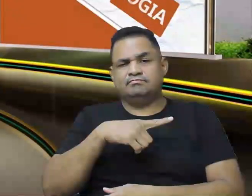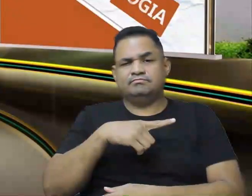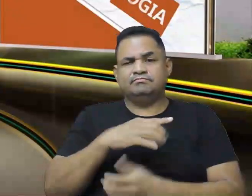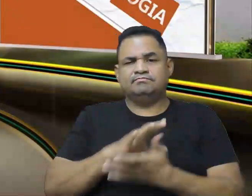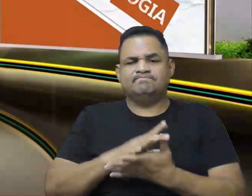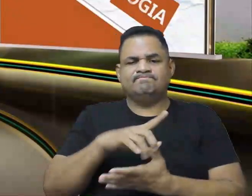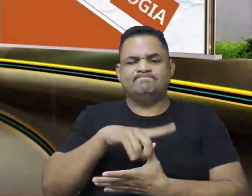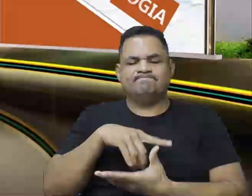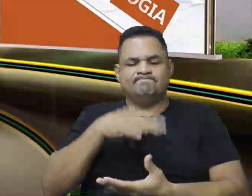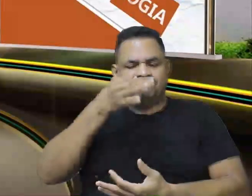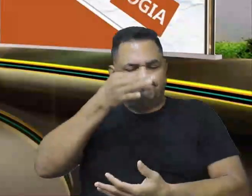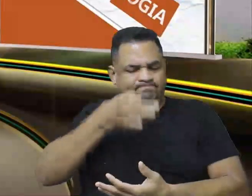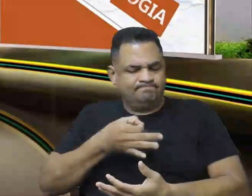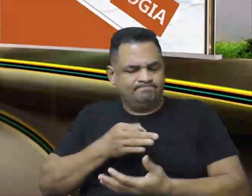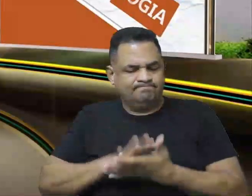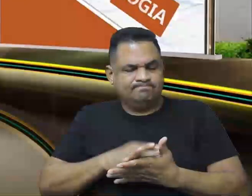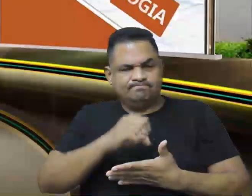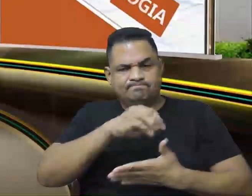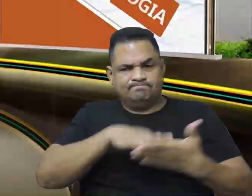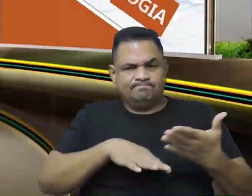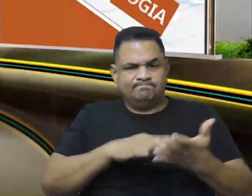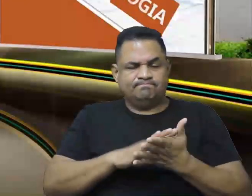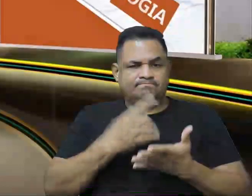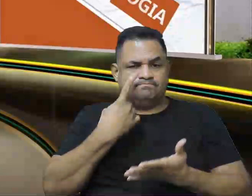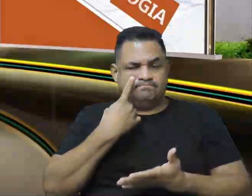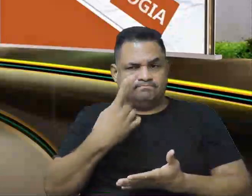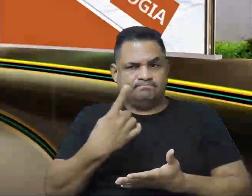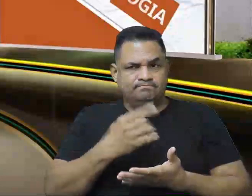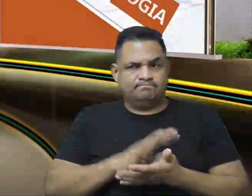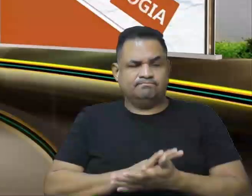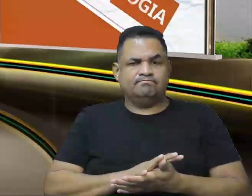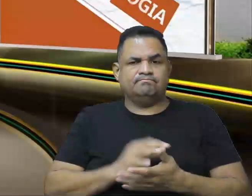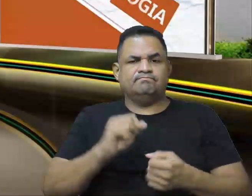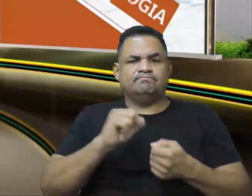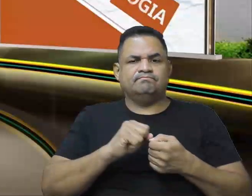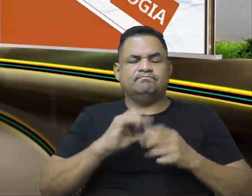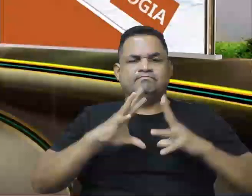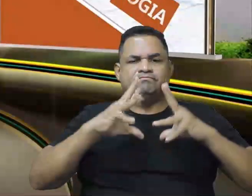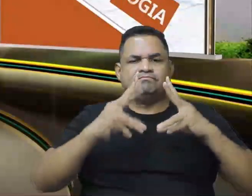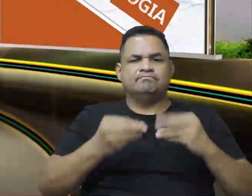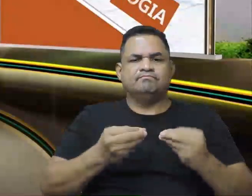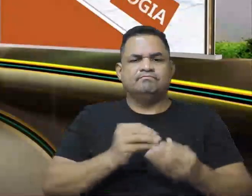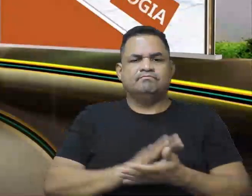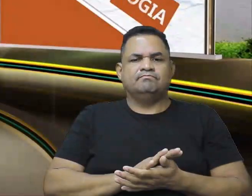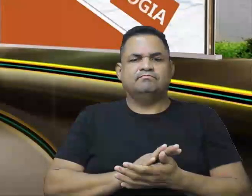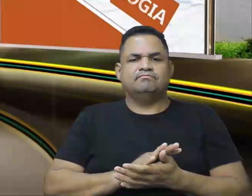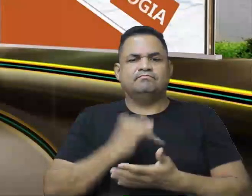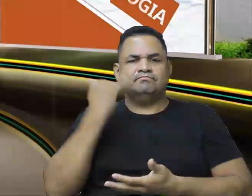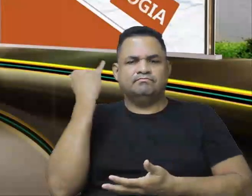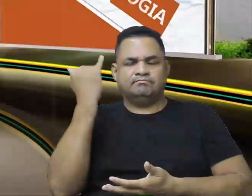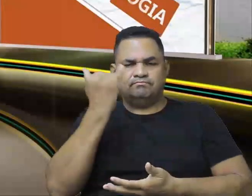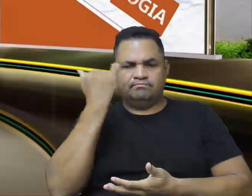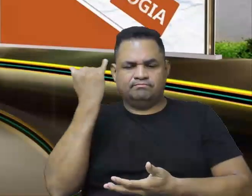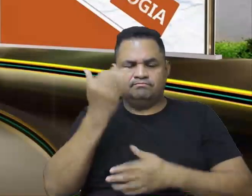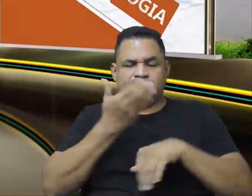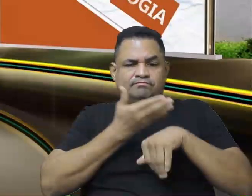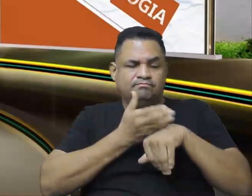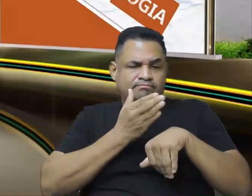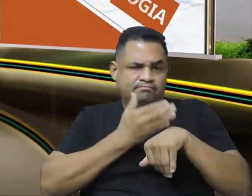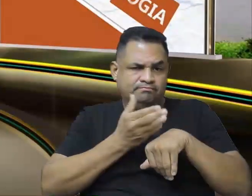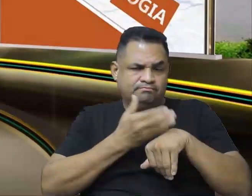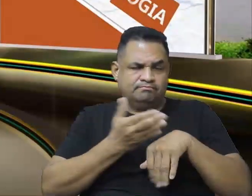acertado a maioria cês vão verificar agora mas espero que vocês tenham feito todas é muito importante o